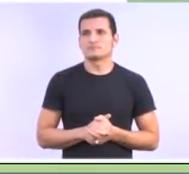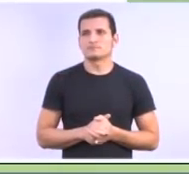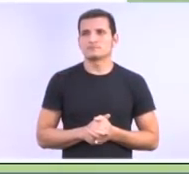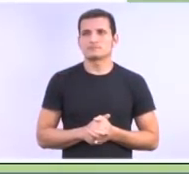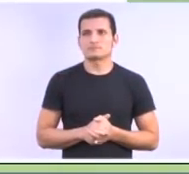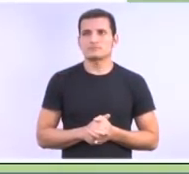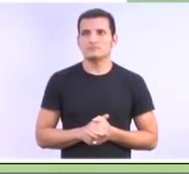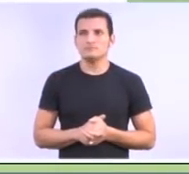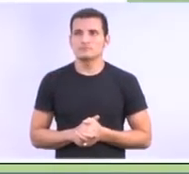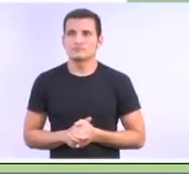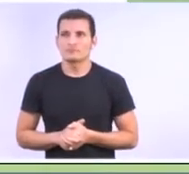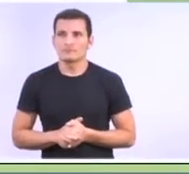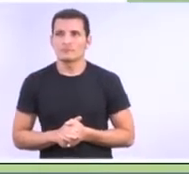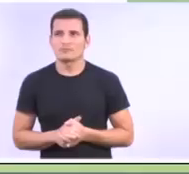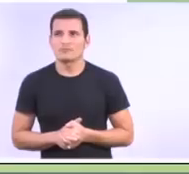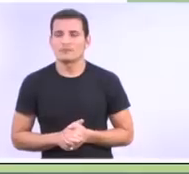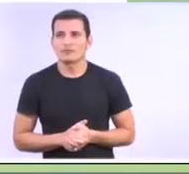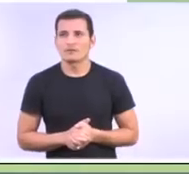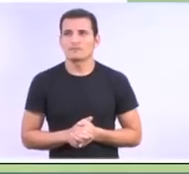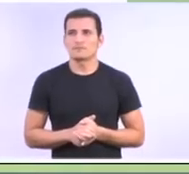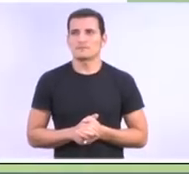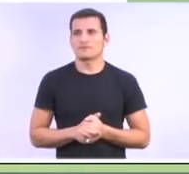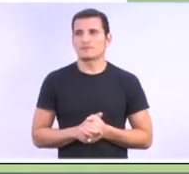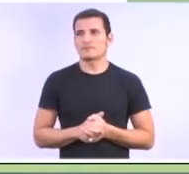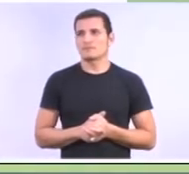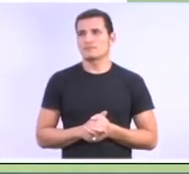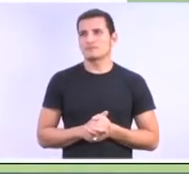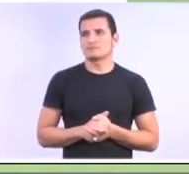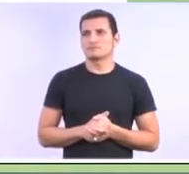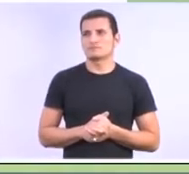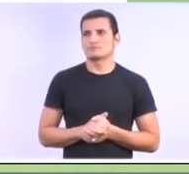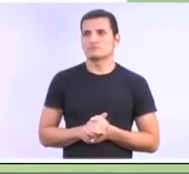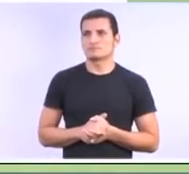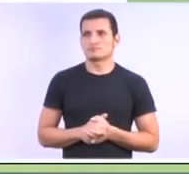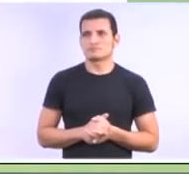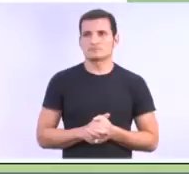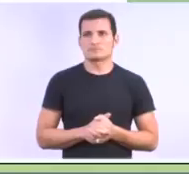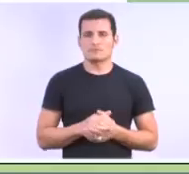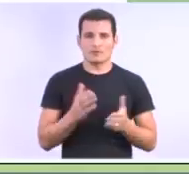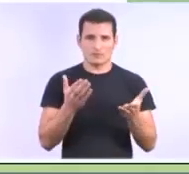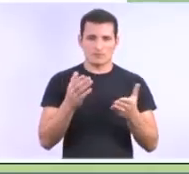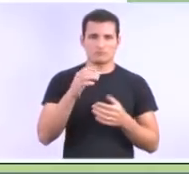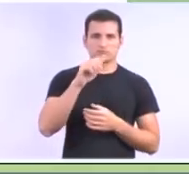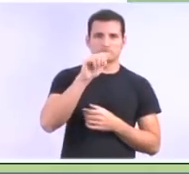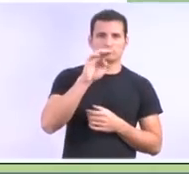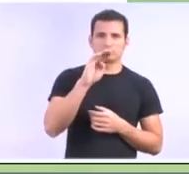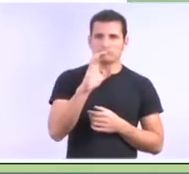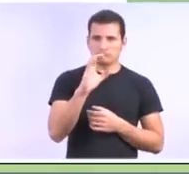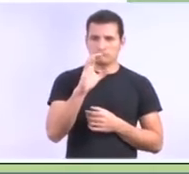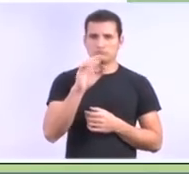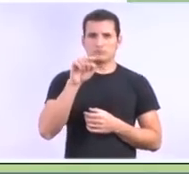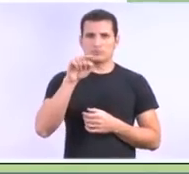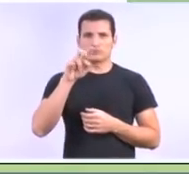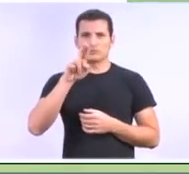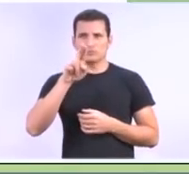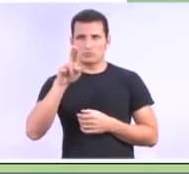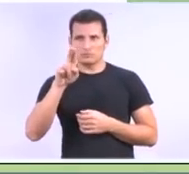um objeto chamado ABC do tipo cliente. Agora, em vez de usar abc.nome, abc abc.nome, vai